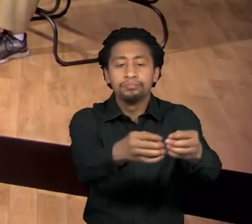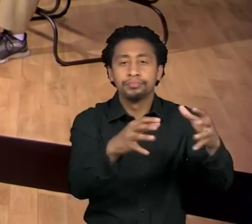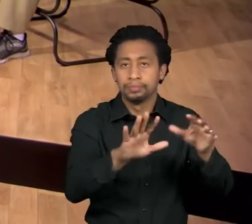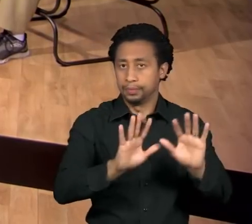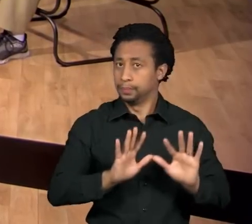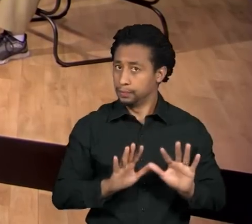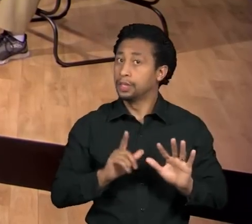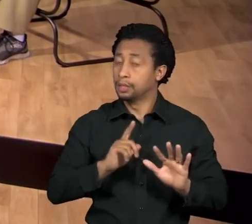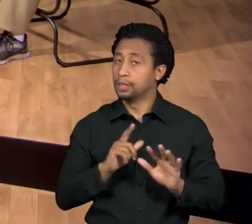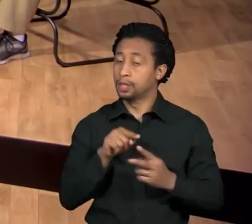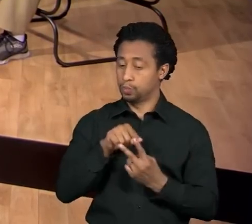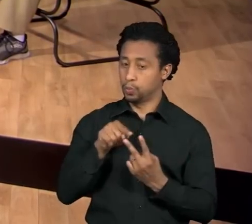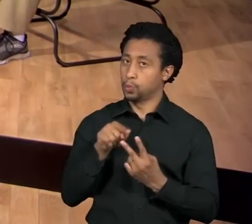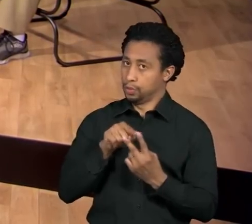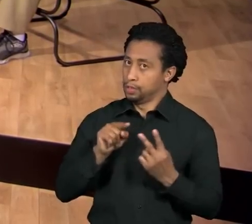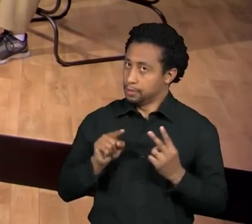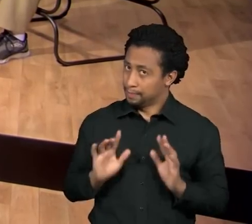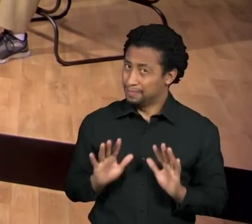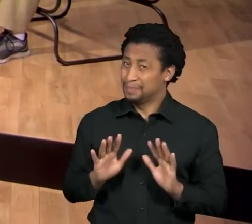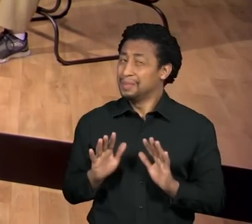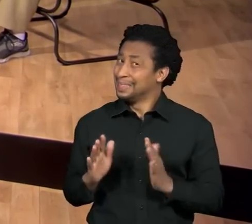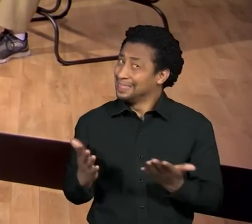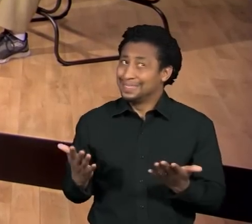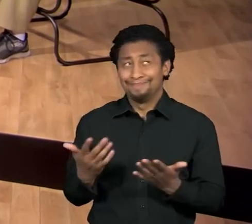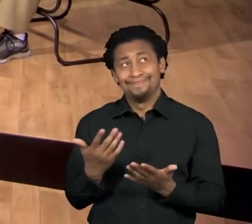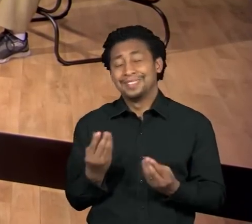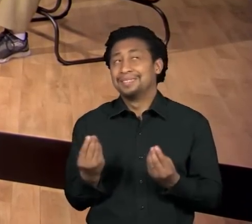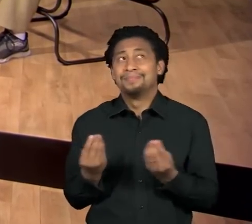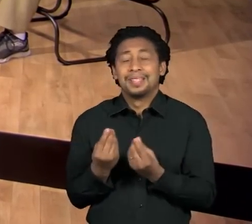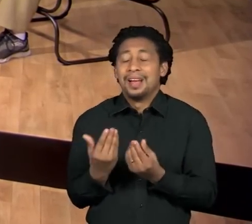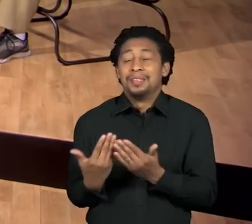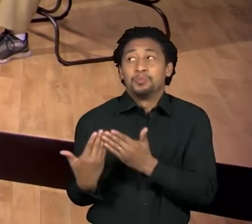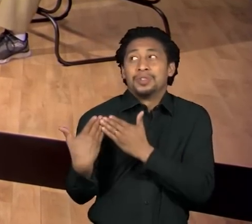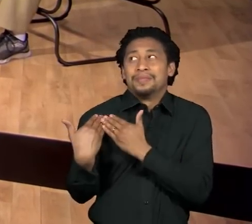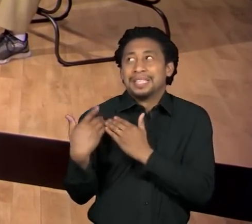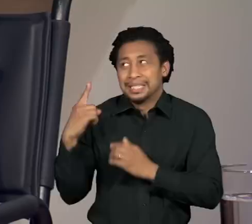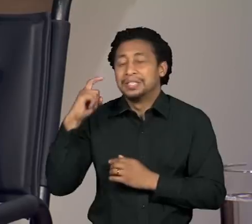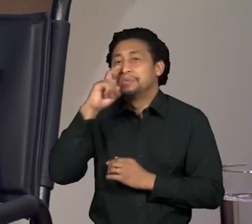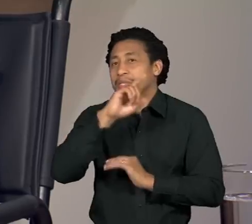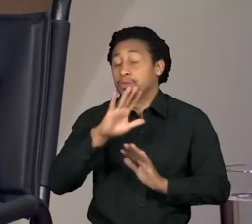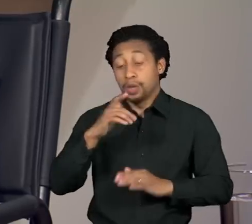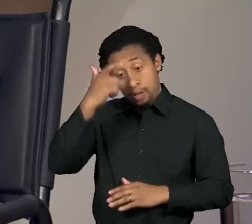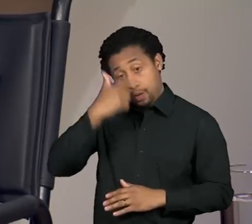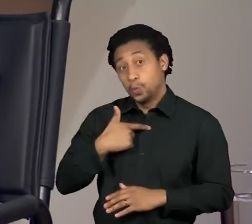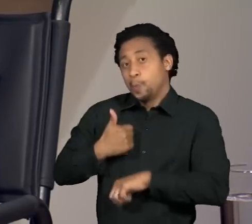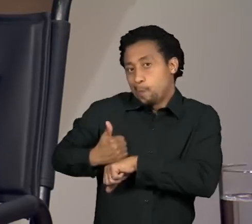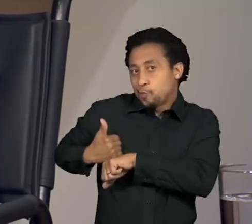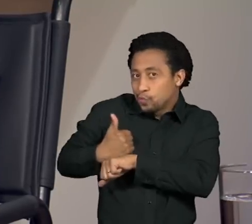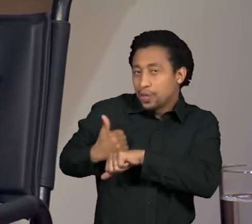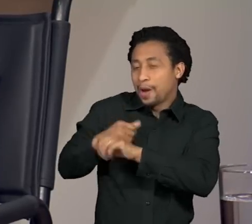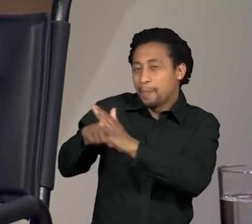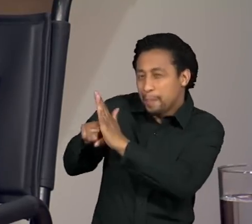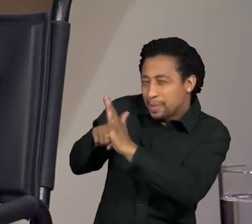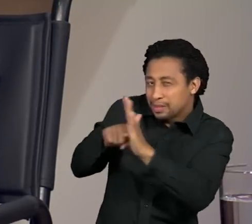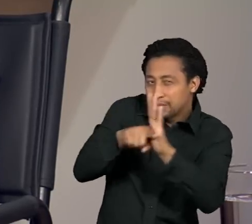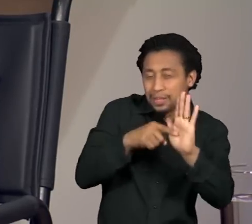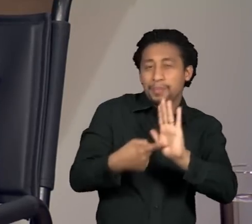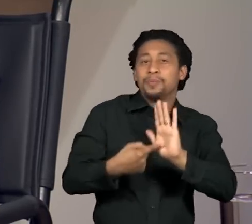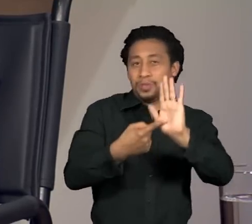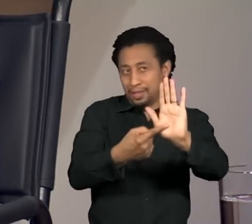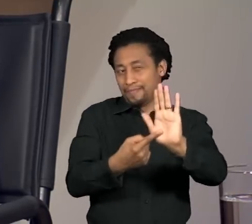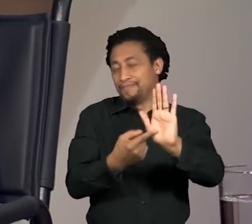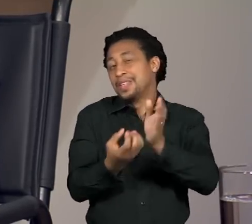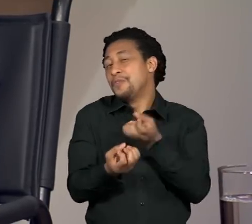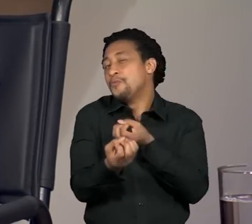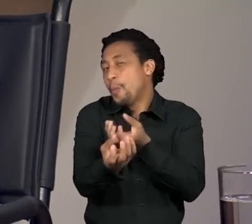Eu acho isso muito irresponsável da gente até falar como analista, né? Porque o uso da arma nuclear, ele é único, né?